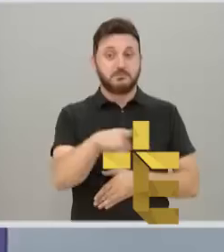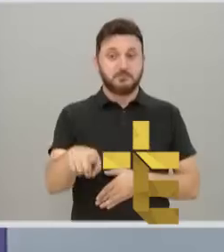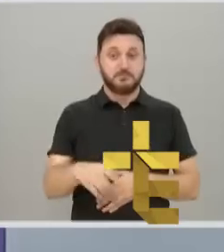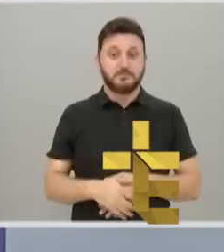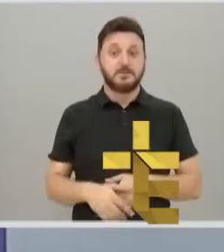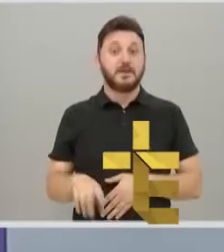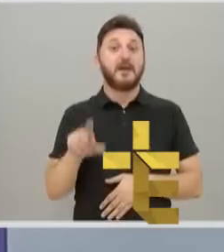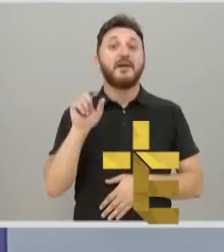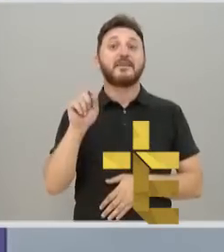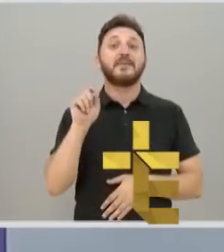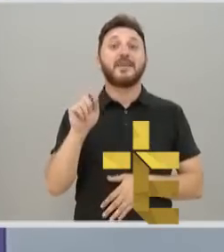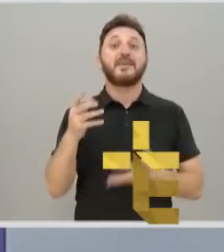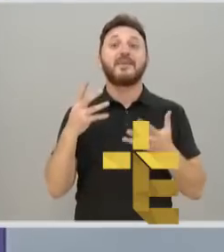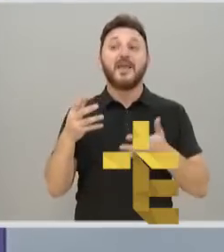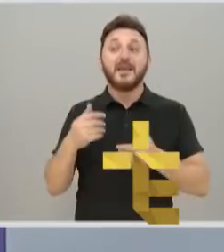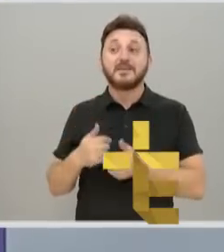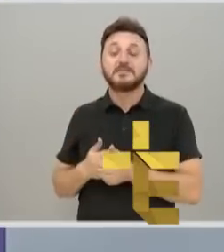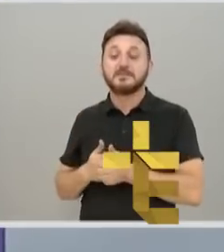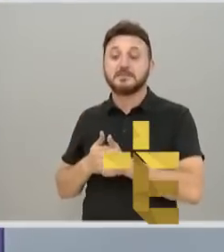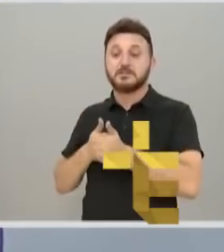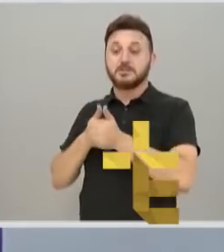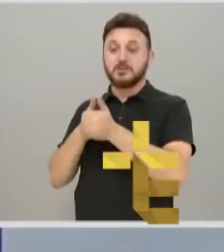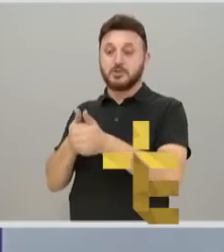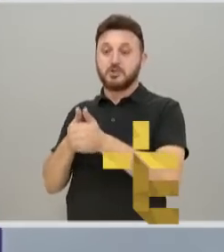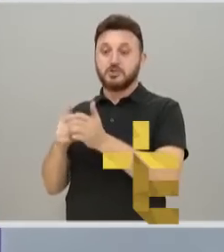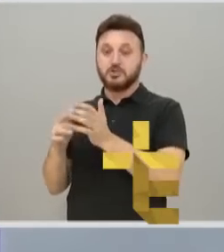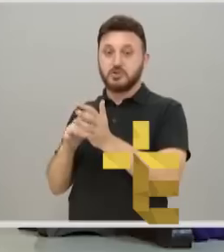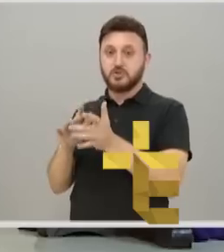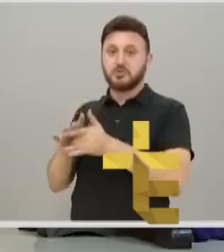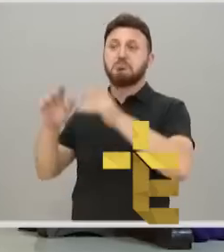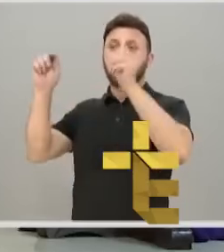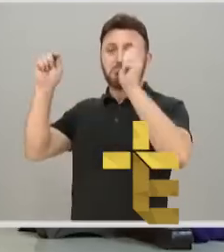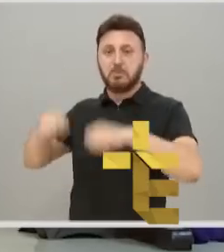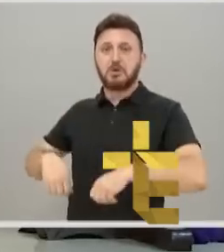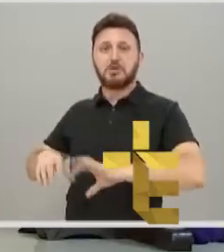quem quer me seguir, siga-me.